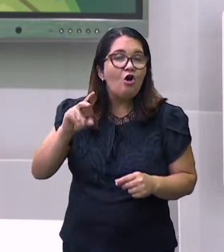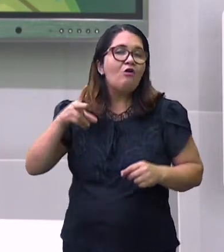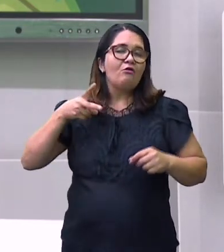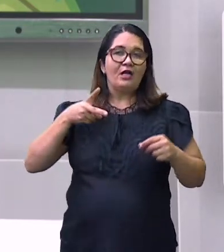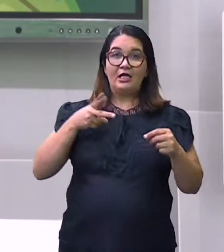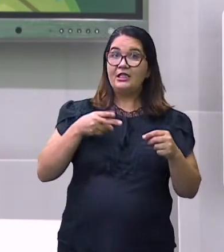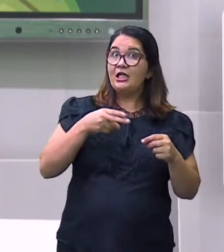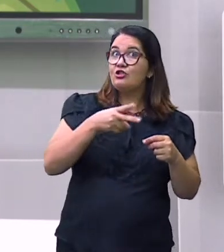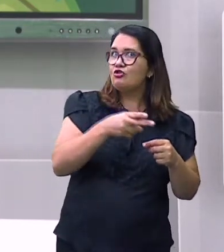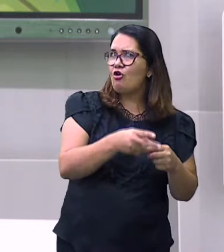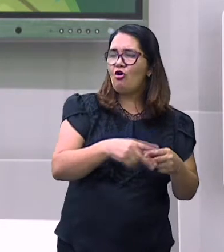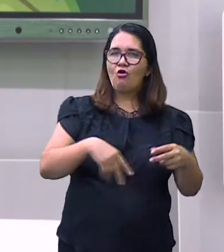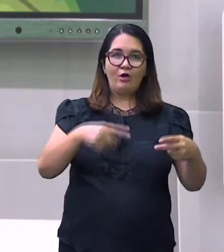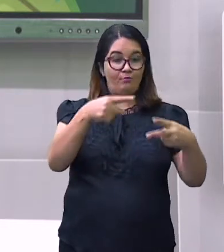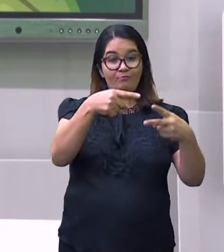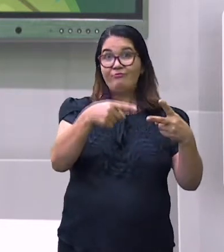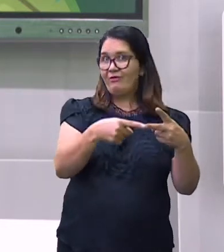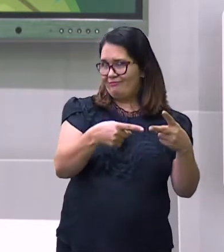tesoura,